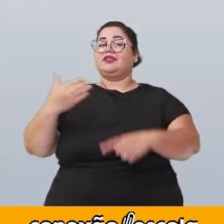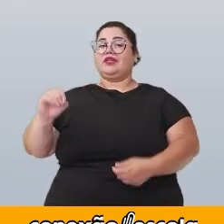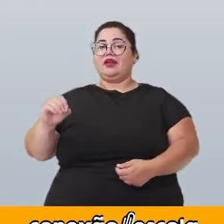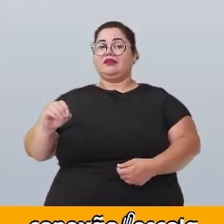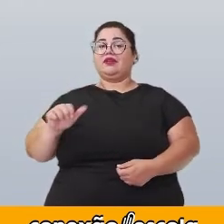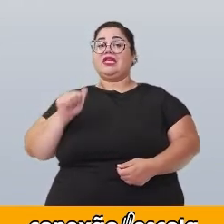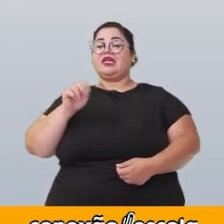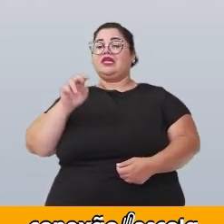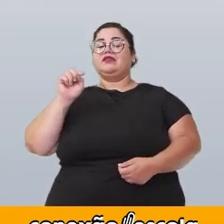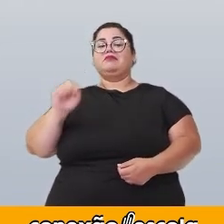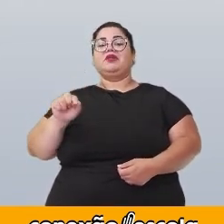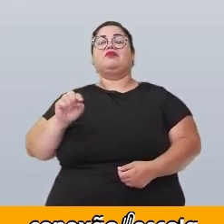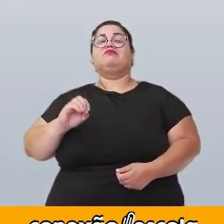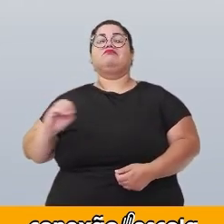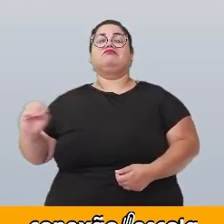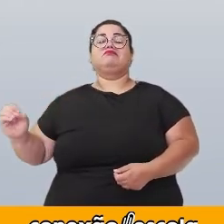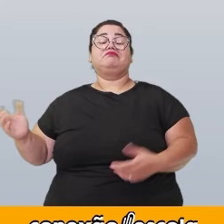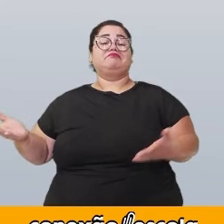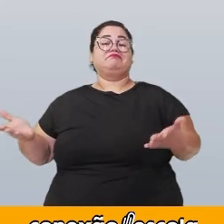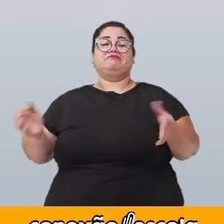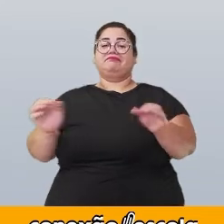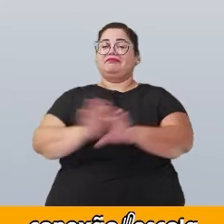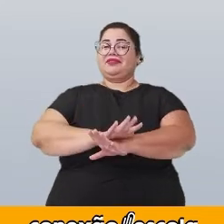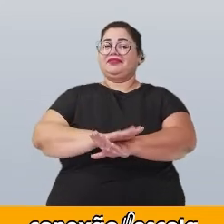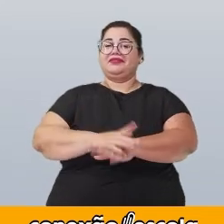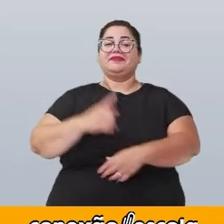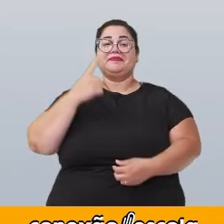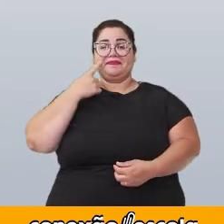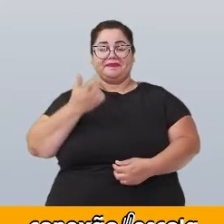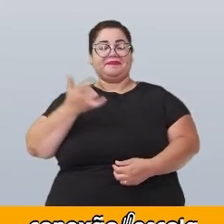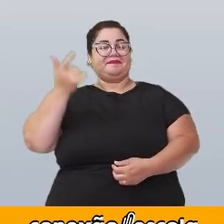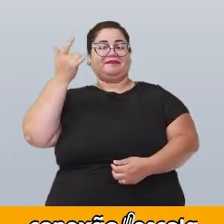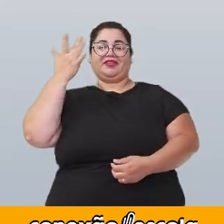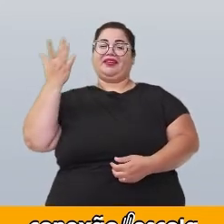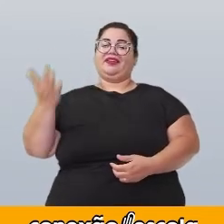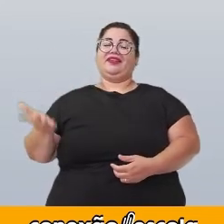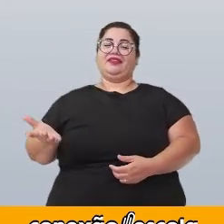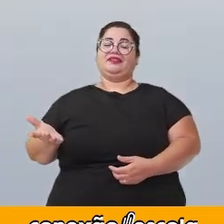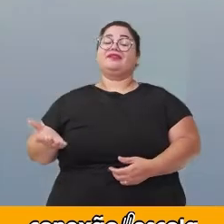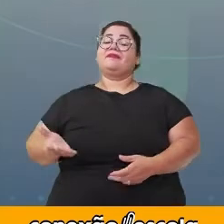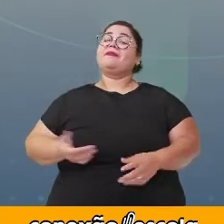10, 15.000. Pronto! Viu como é fácil?